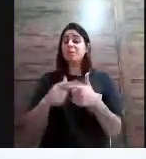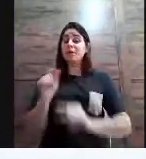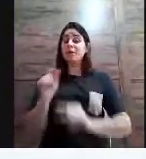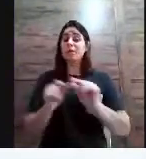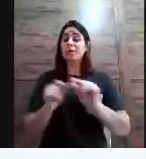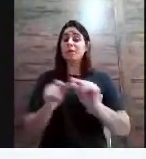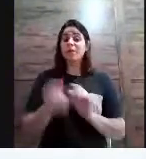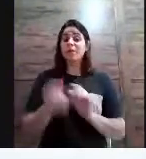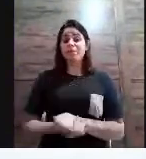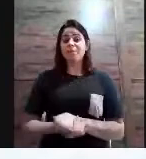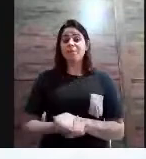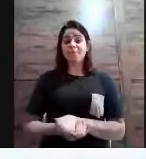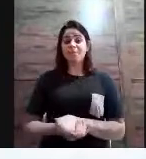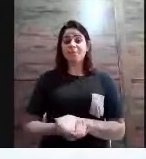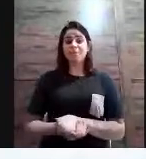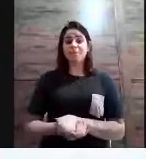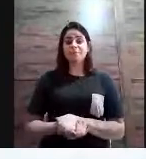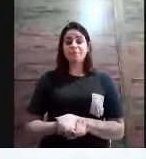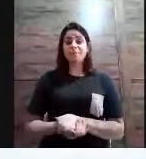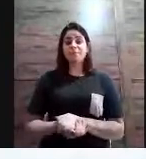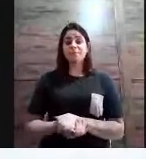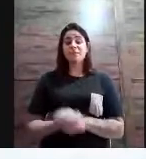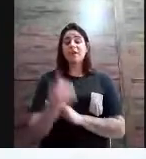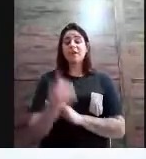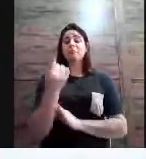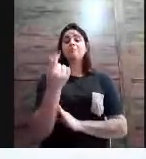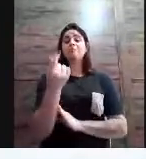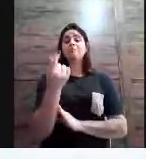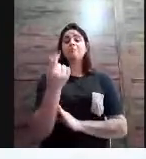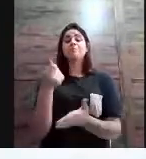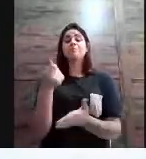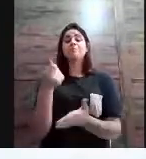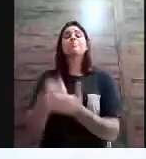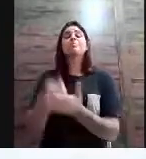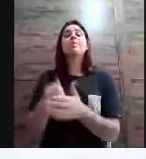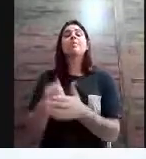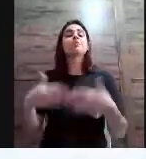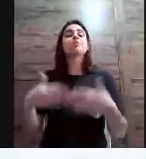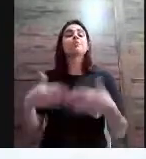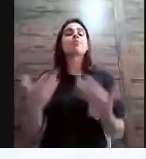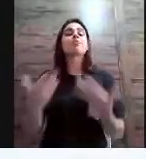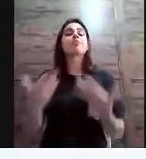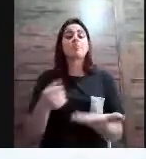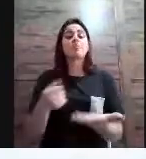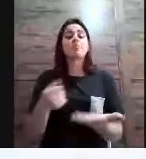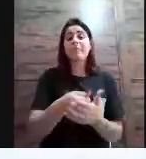A compra. Qual vacina vai ser comprada? Várias vão ser